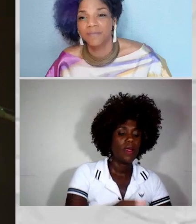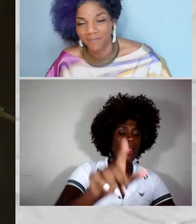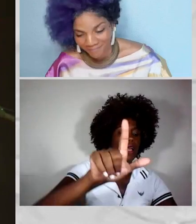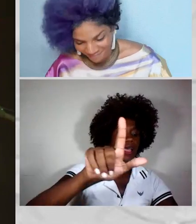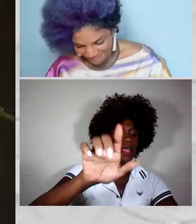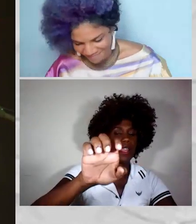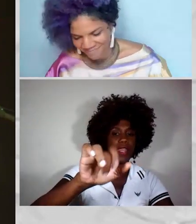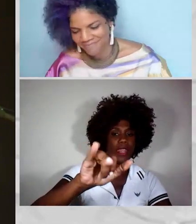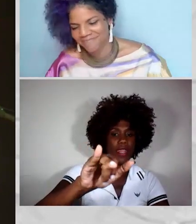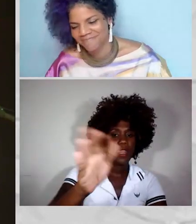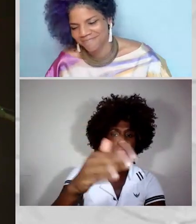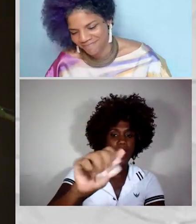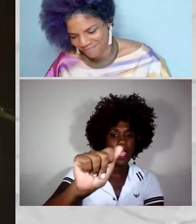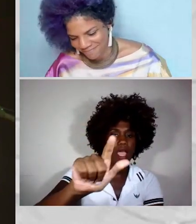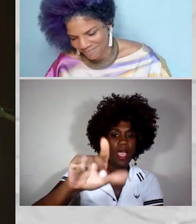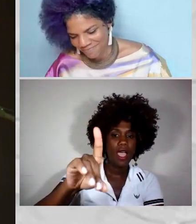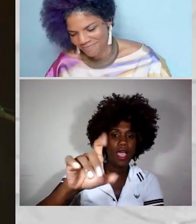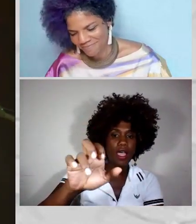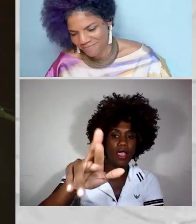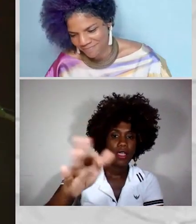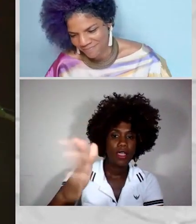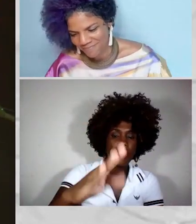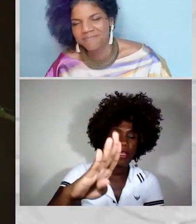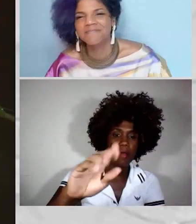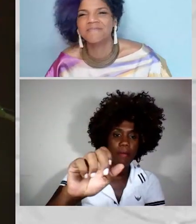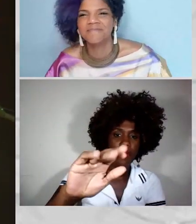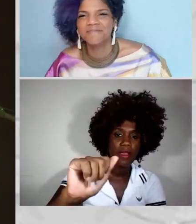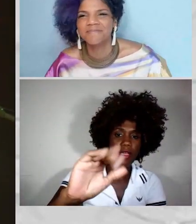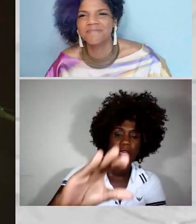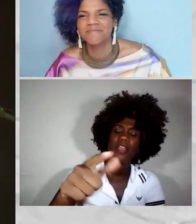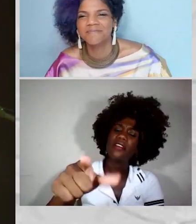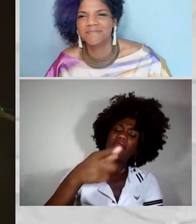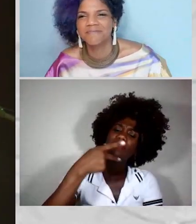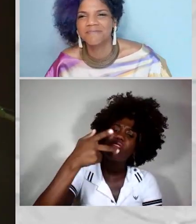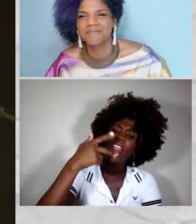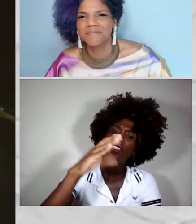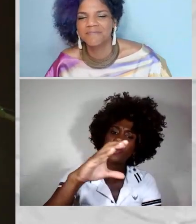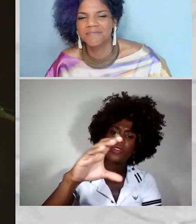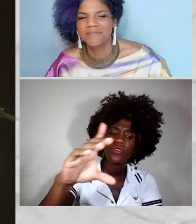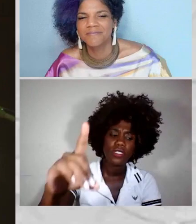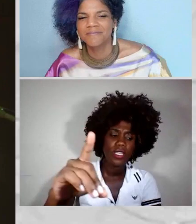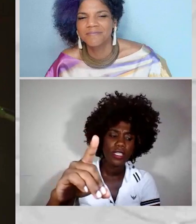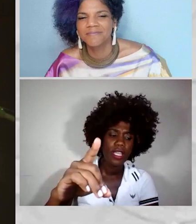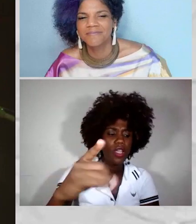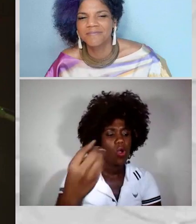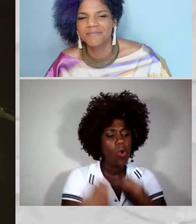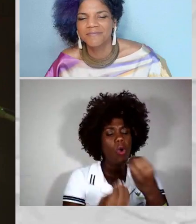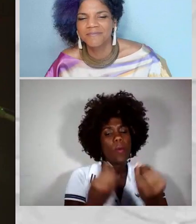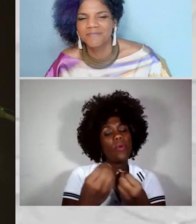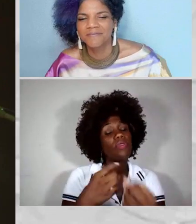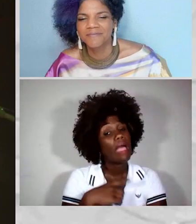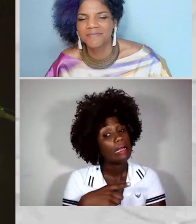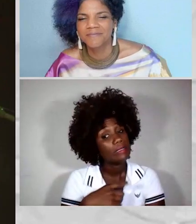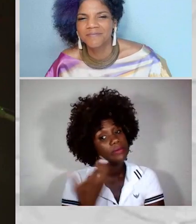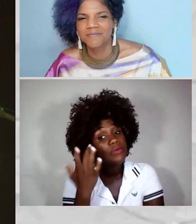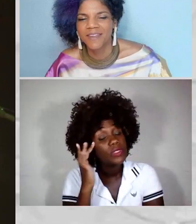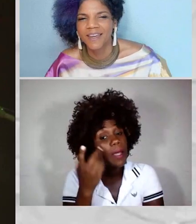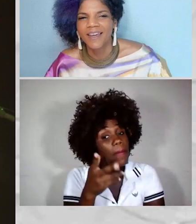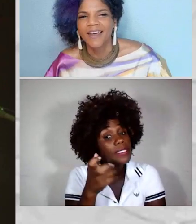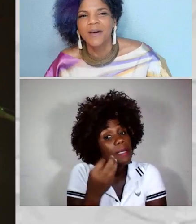tem um disco aí, que você falasse também um pouco disso, como é que está isso aí, como é que você vê